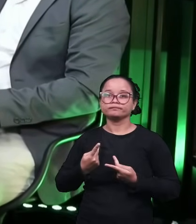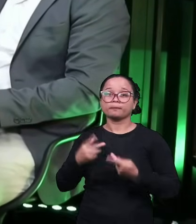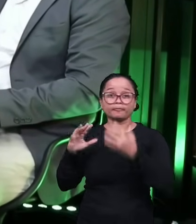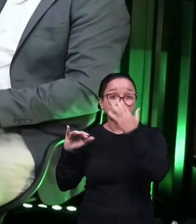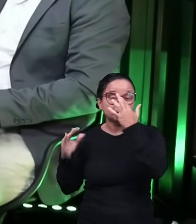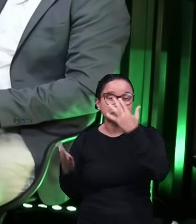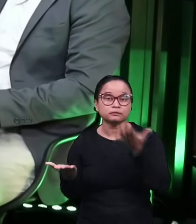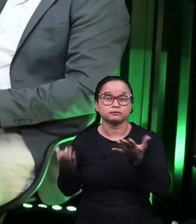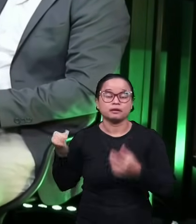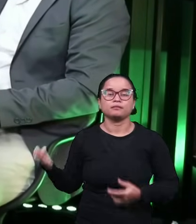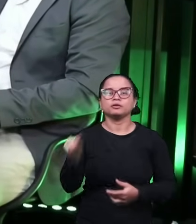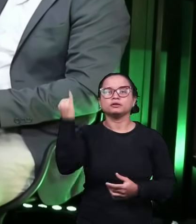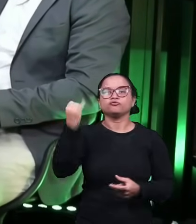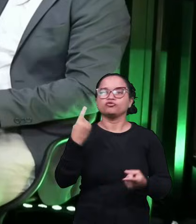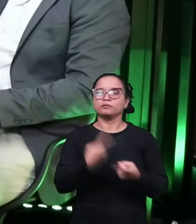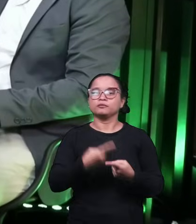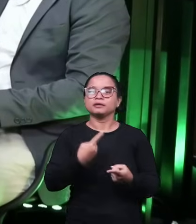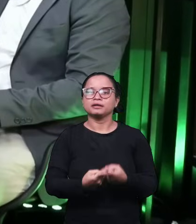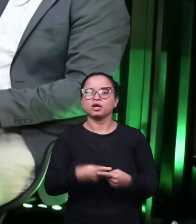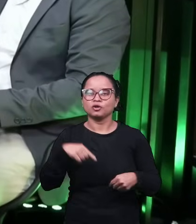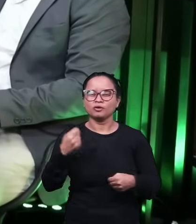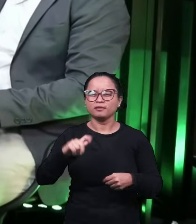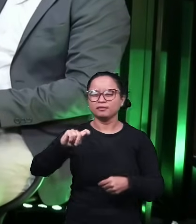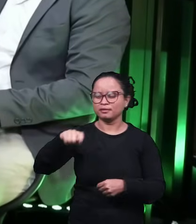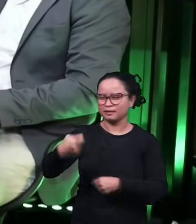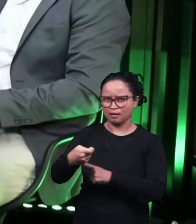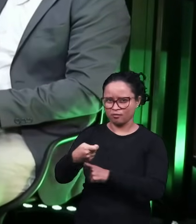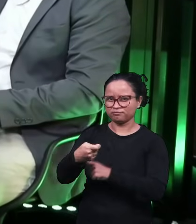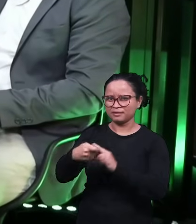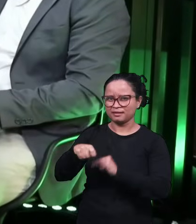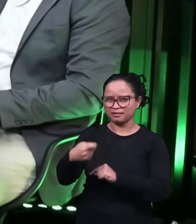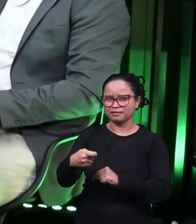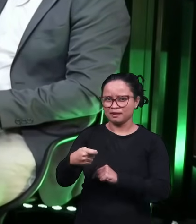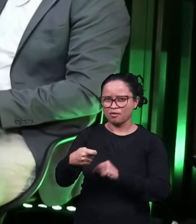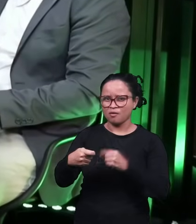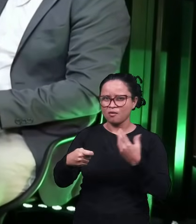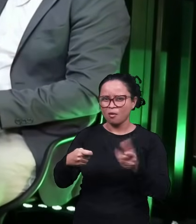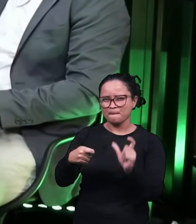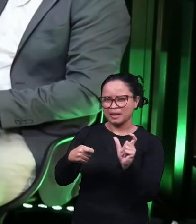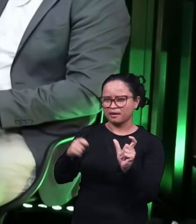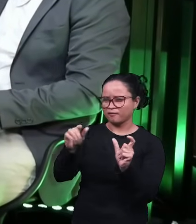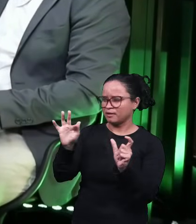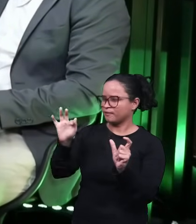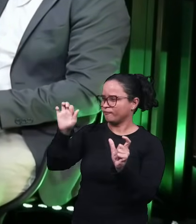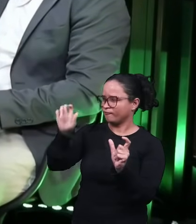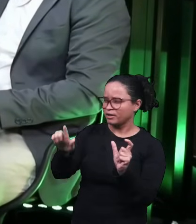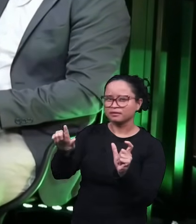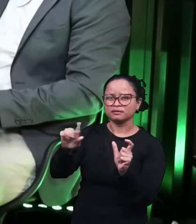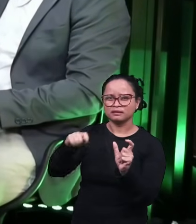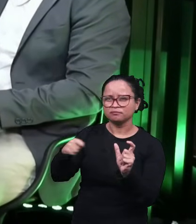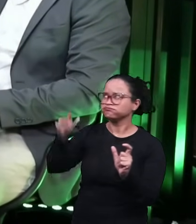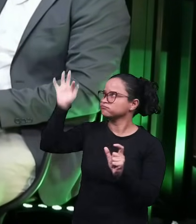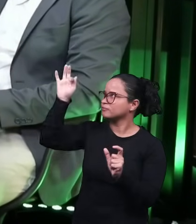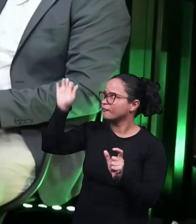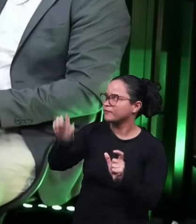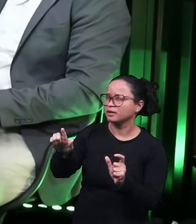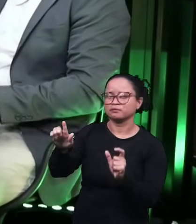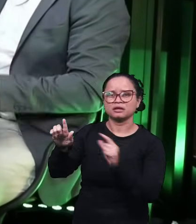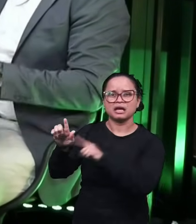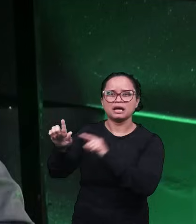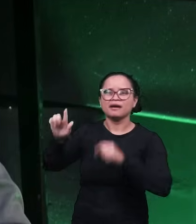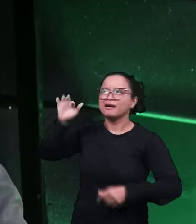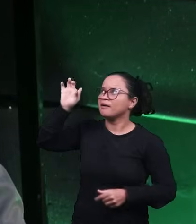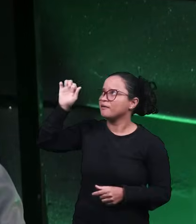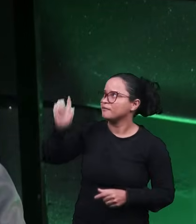gente fala de uma palavrinha que é fé. Né? A fé não vai ser citada no Velho Testamento. A palavra, né, literal,